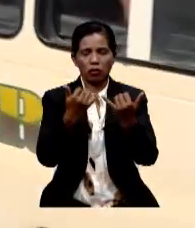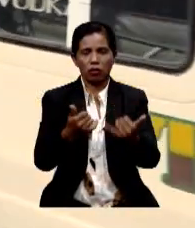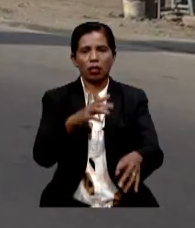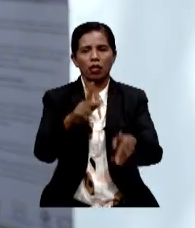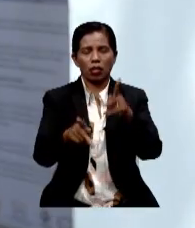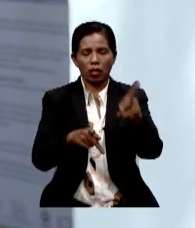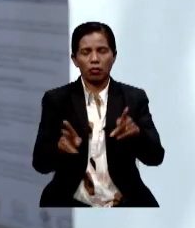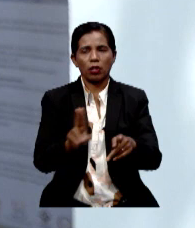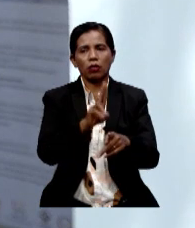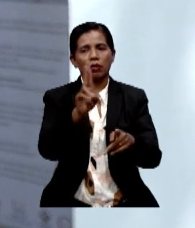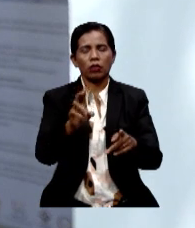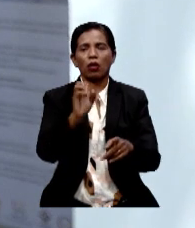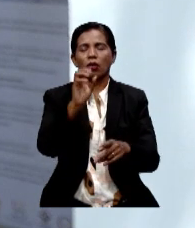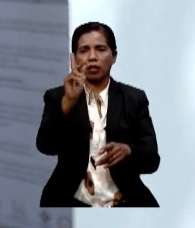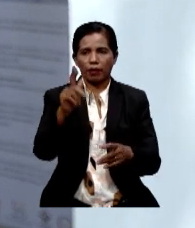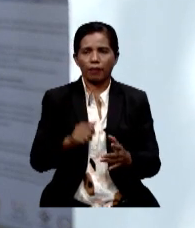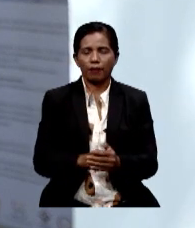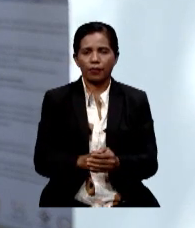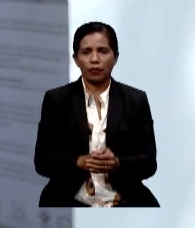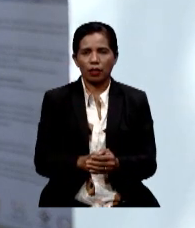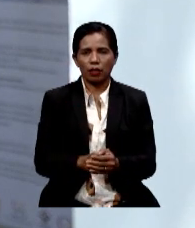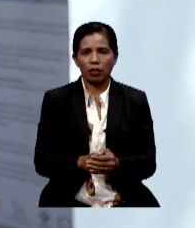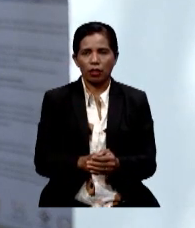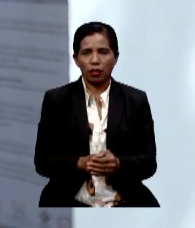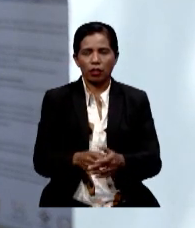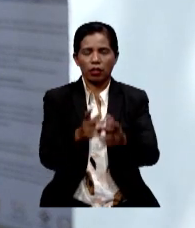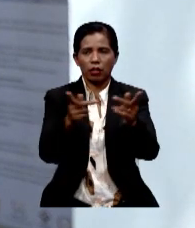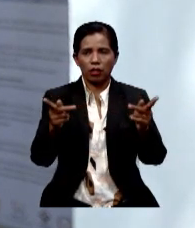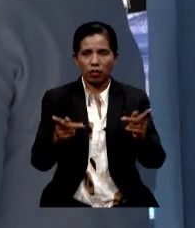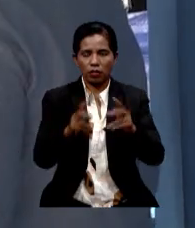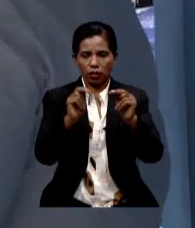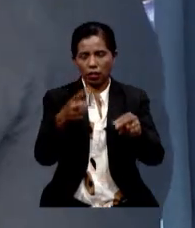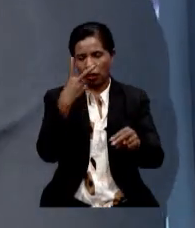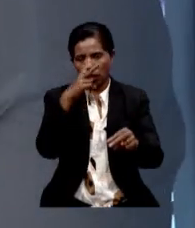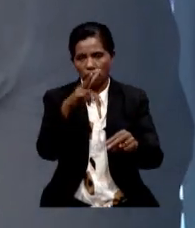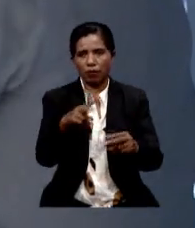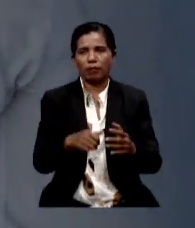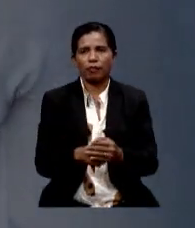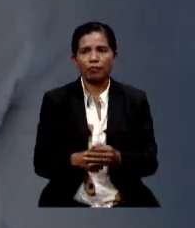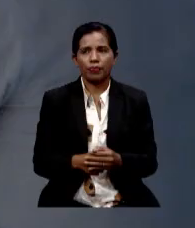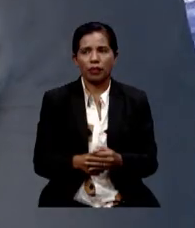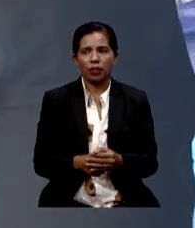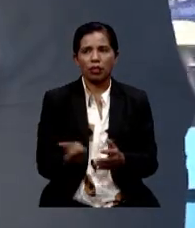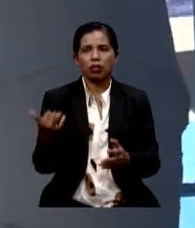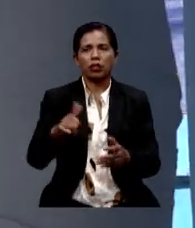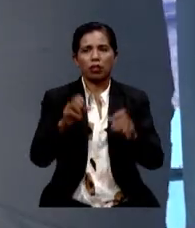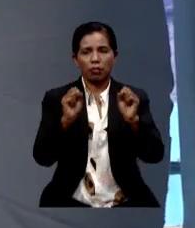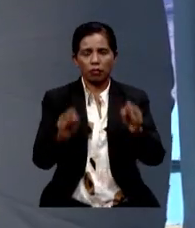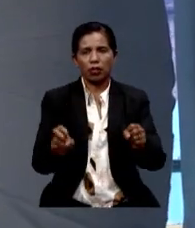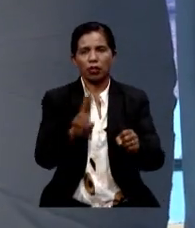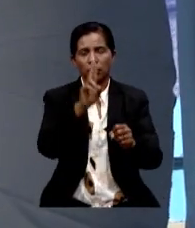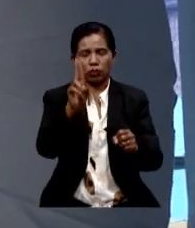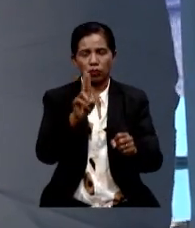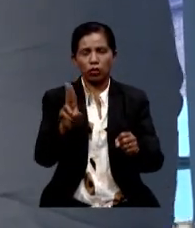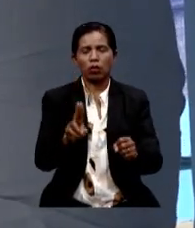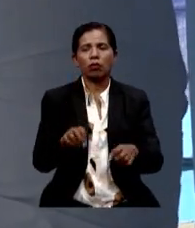comunidade ocupa okay? Ocupa terras privadas tem careona. Se rebelo ocupa, ocupa a